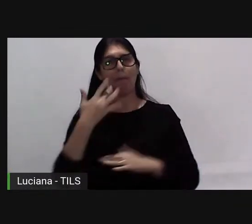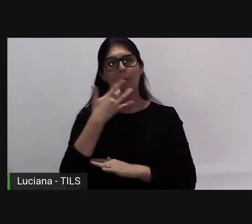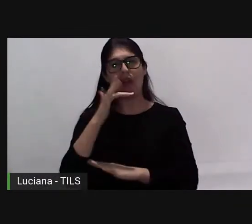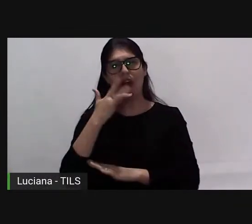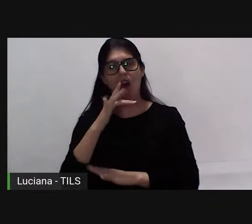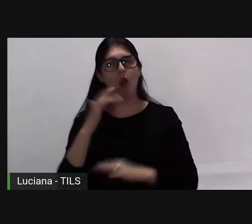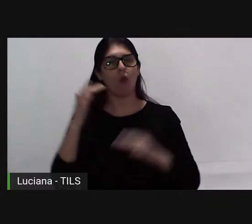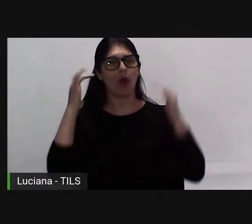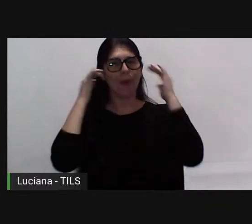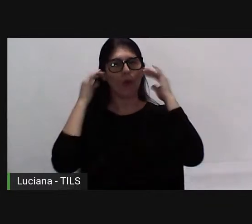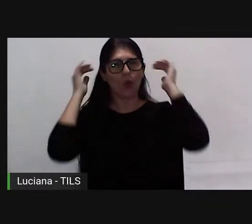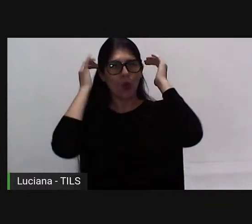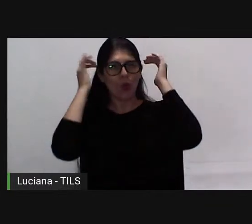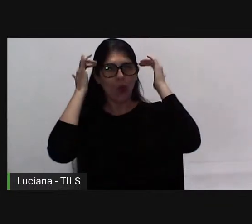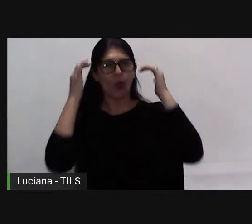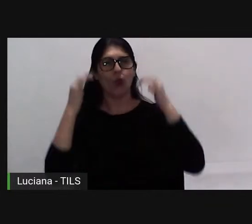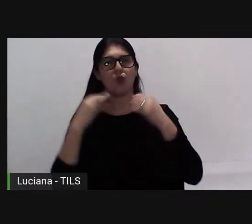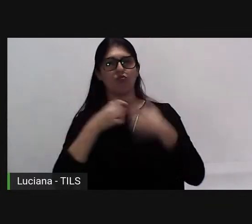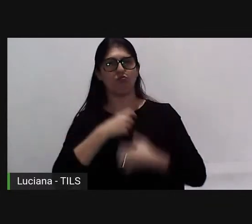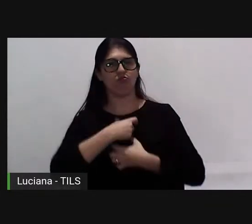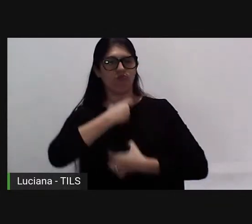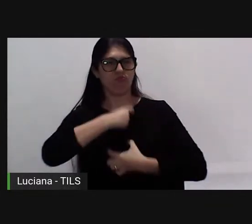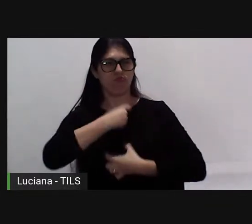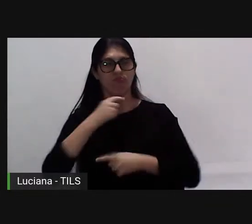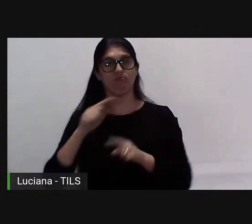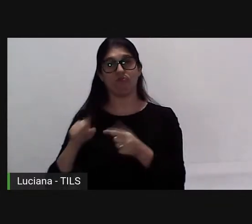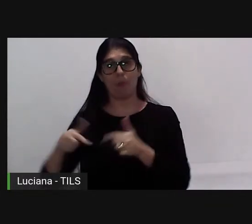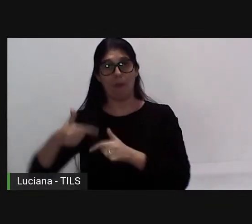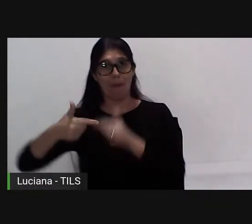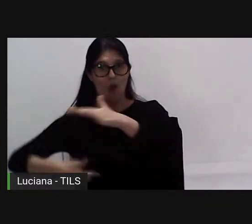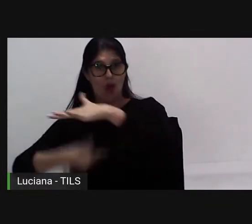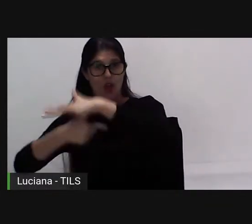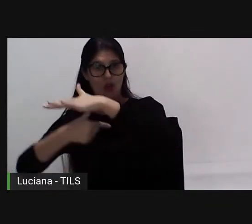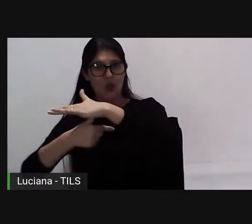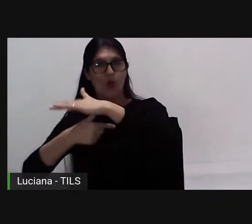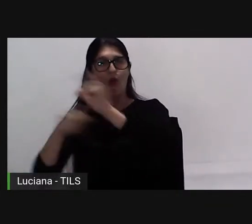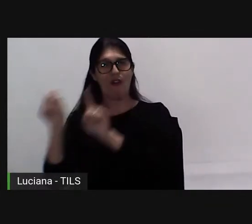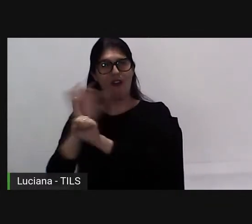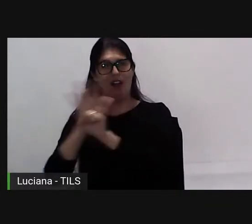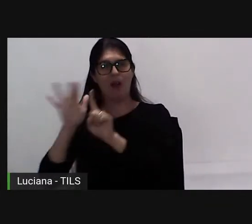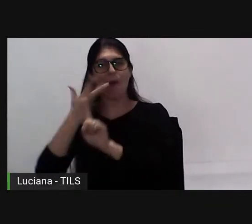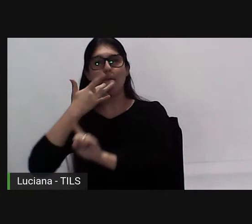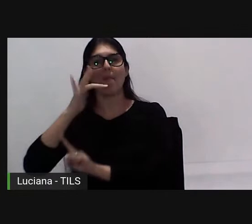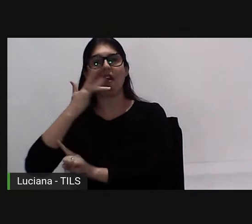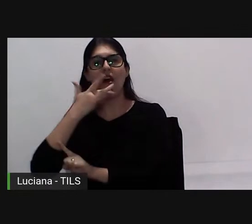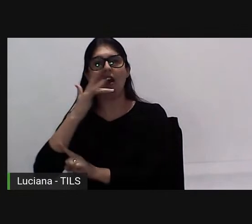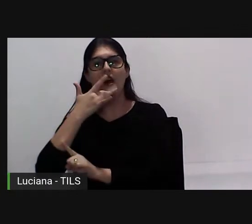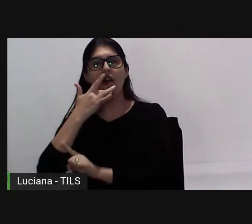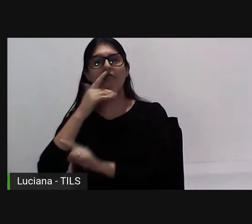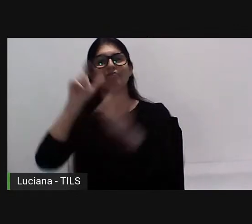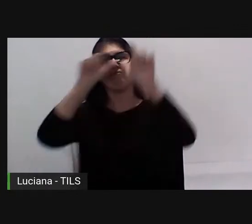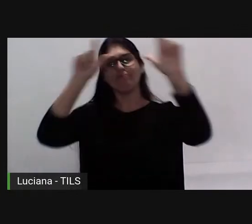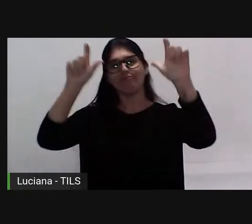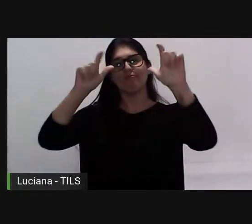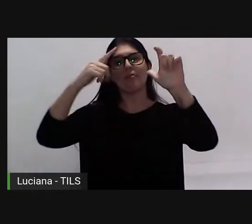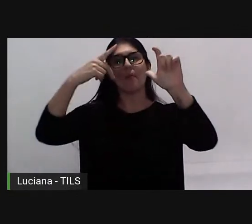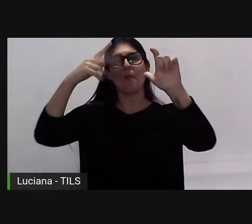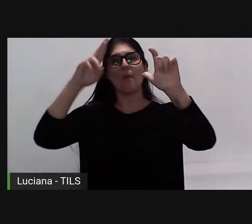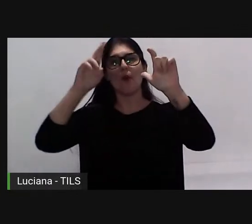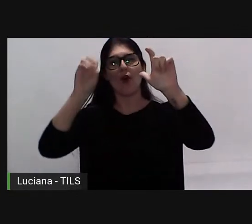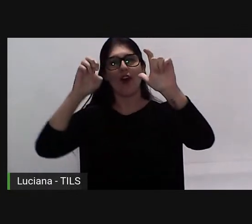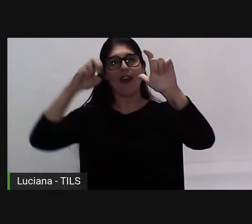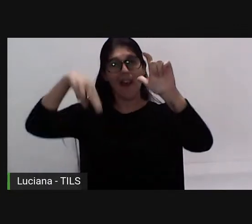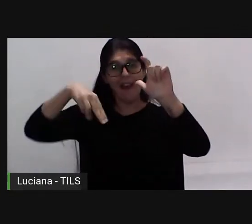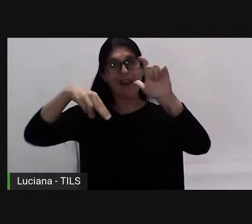o pró-reitor, em imagem em primeiro plano, ambiente na cor branca, com banner ao fundo escrito PROEM, homem branco,